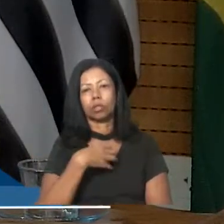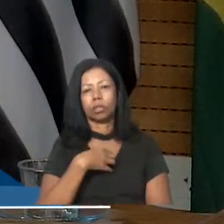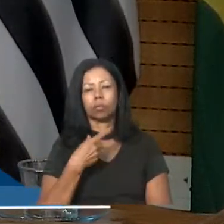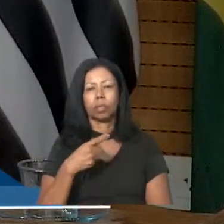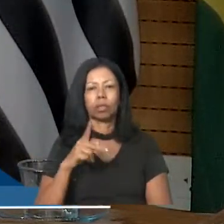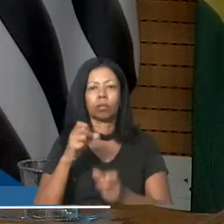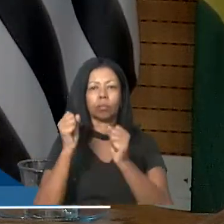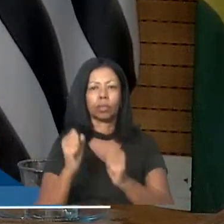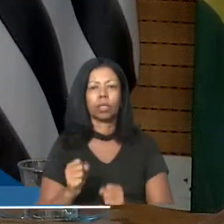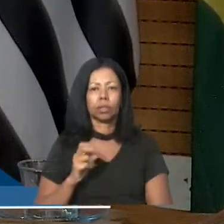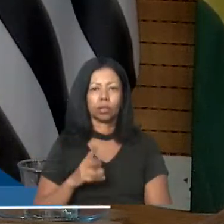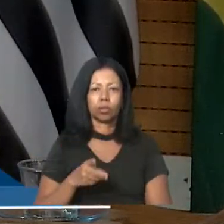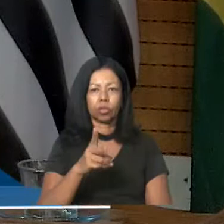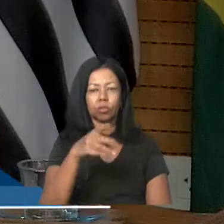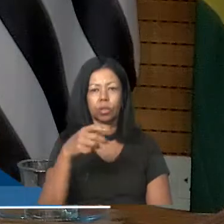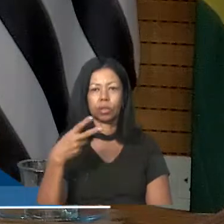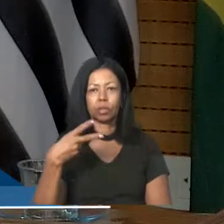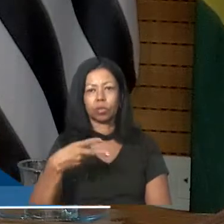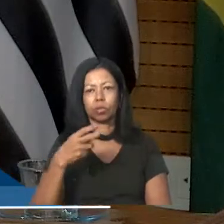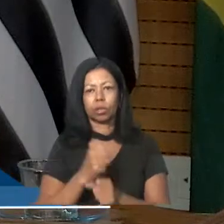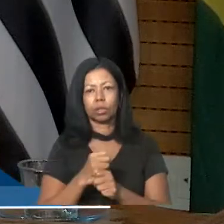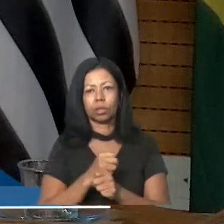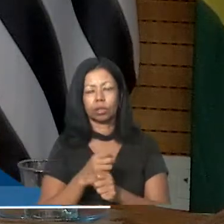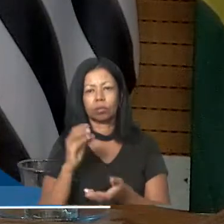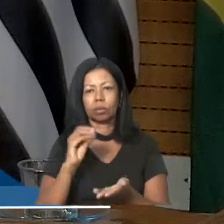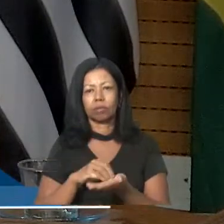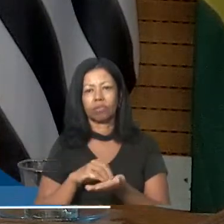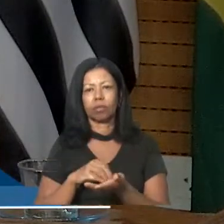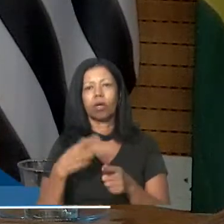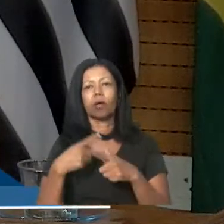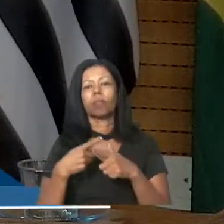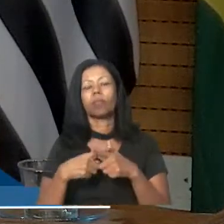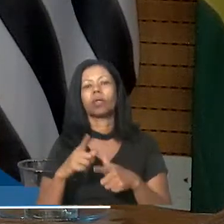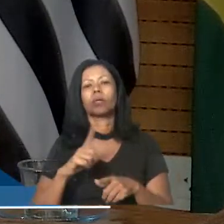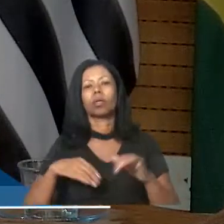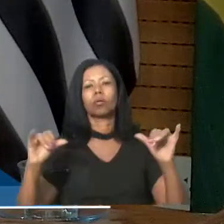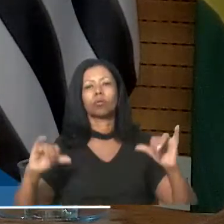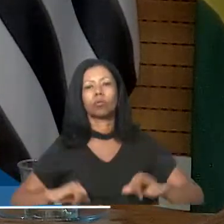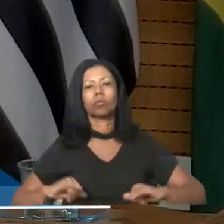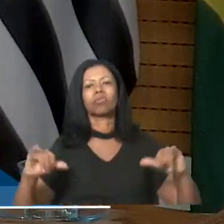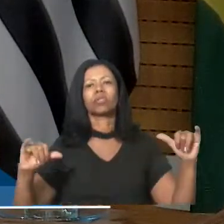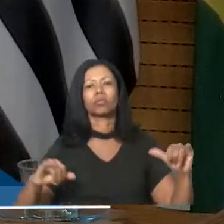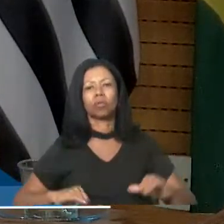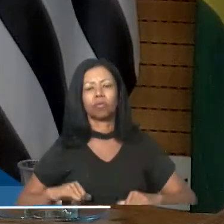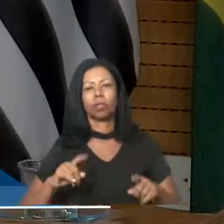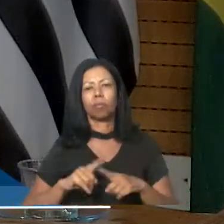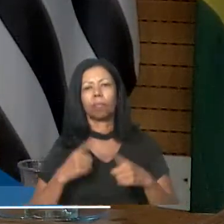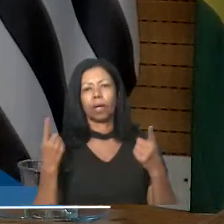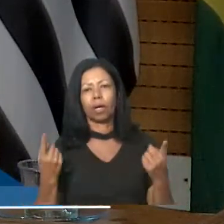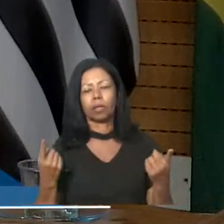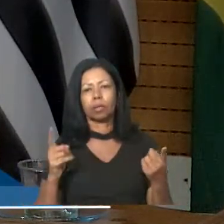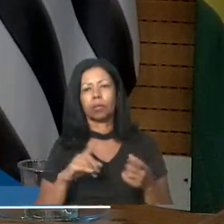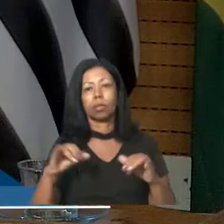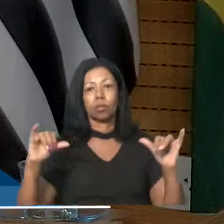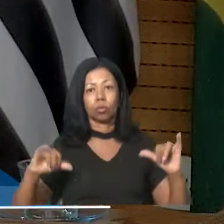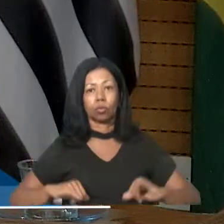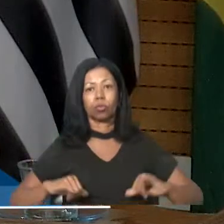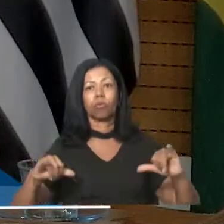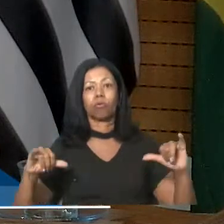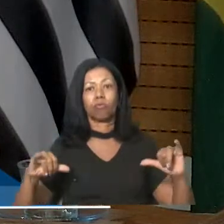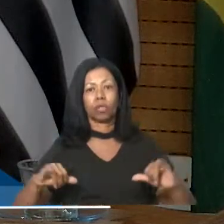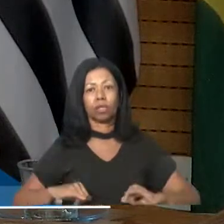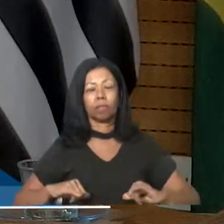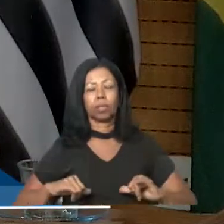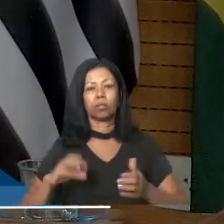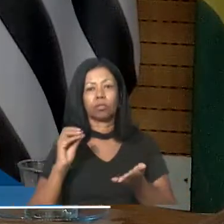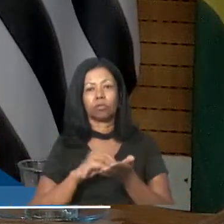que eu pudesse dar continuidade a esses 2 anos que faltam. Porque eu tenho sofrido muito. Mas o meu maior sofrimento não é o sofrimento, graças a